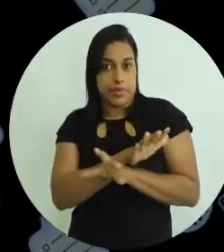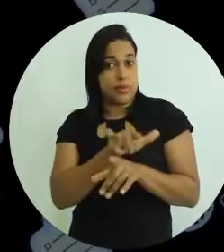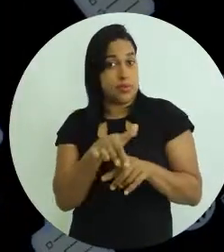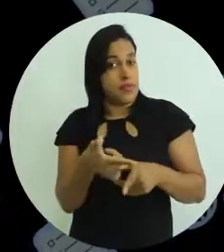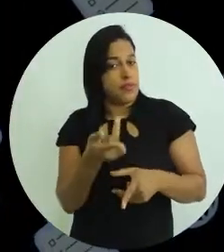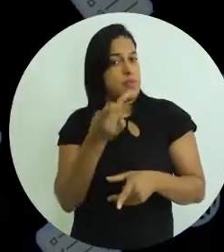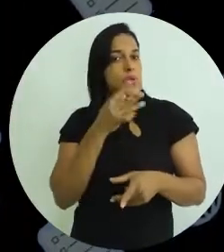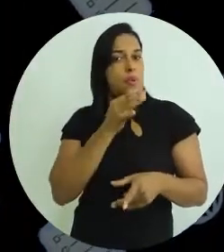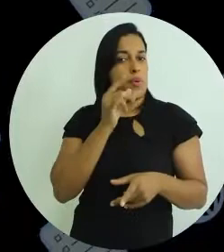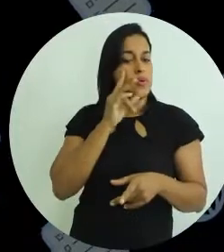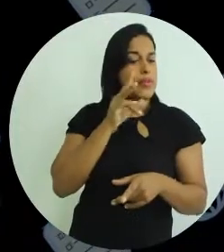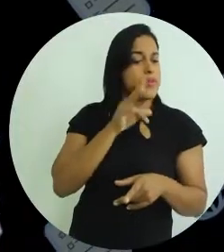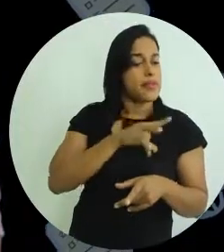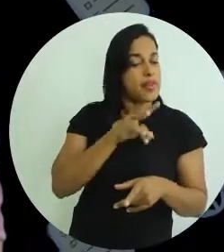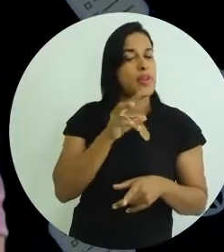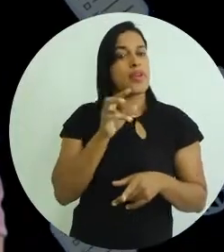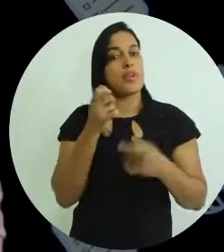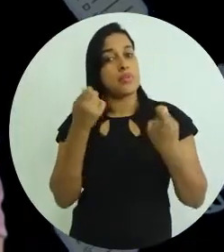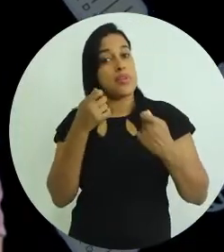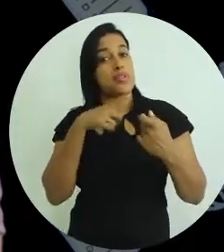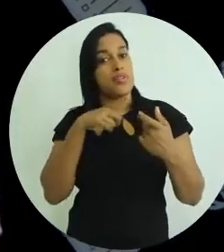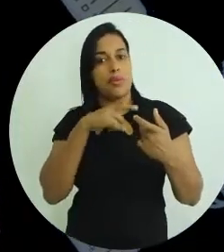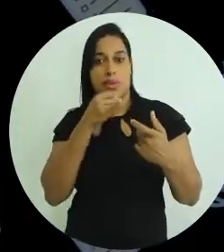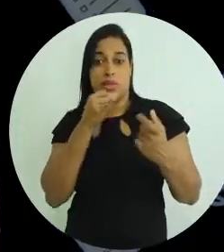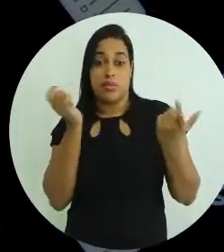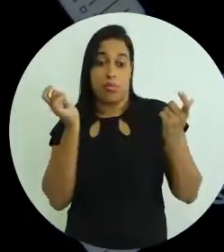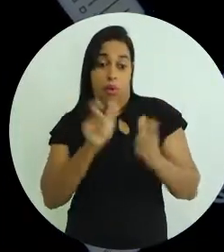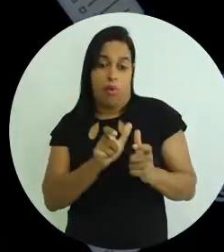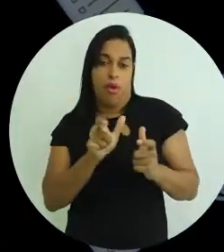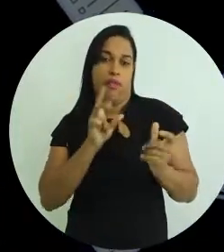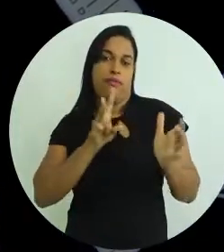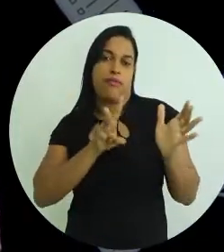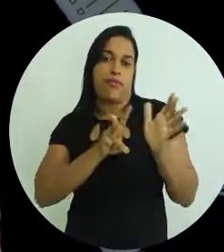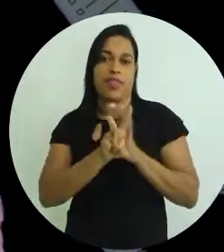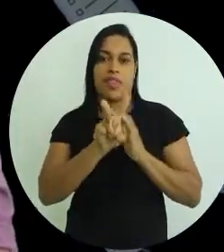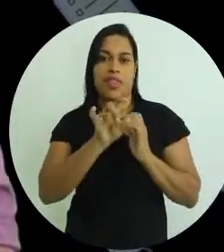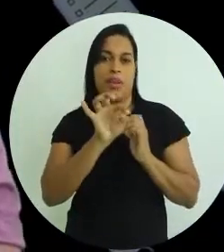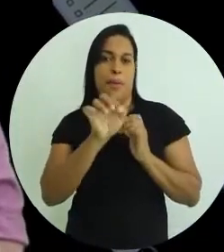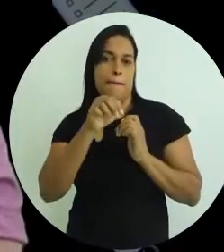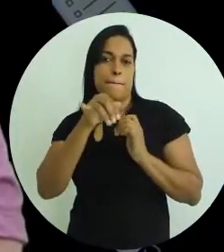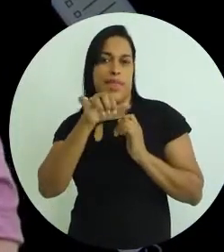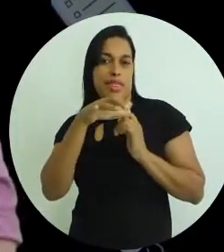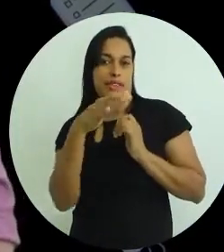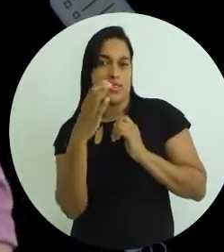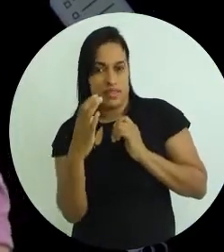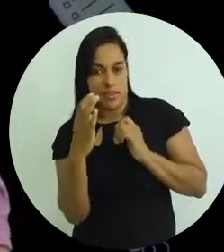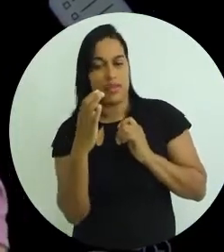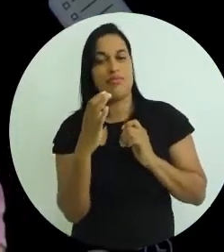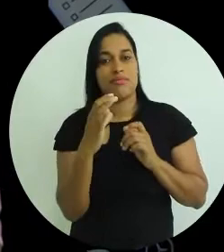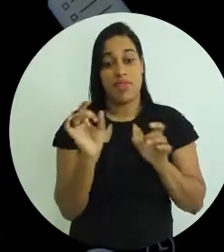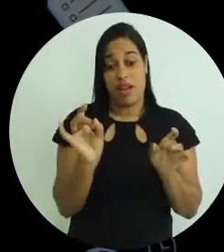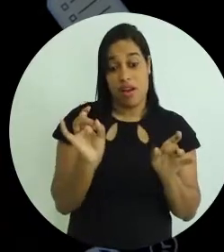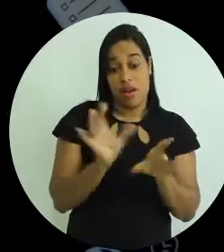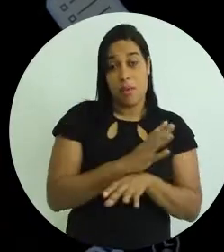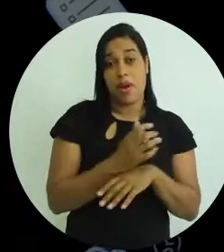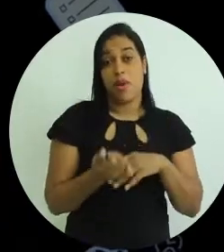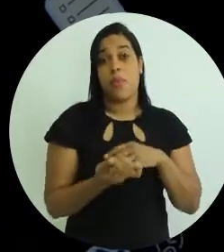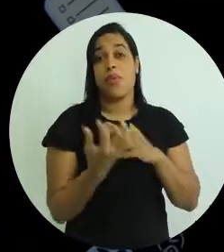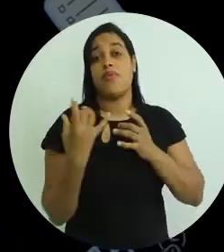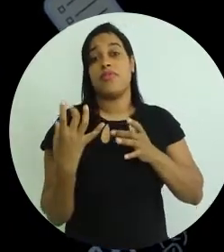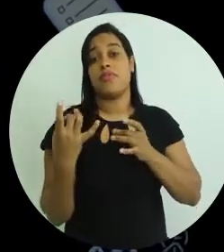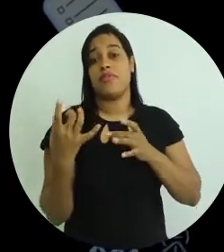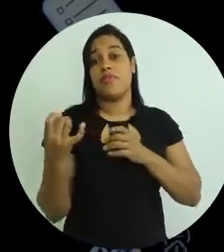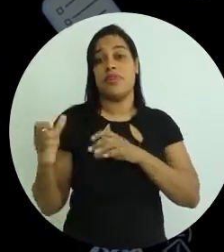para a prateleira e ver que você tem pouca vitamina C. Mas em quanto tempo aquela vitamina C vai acabar? Quanto é que você vende por